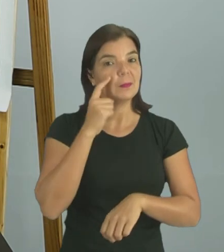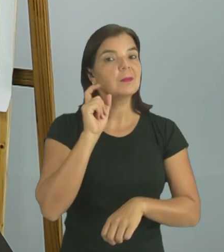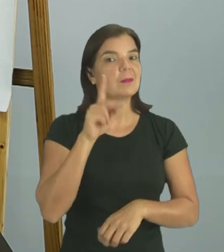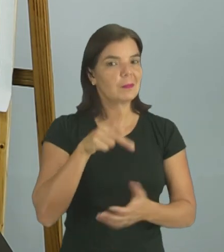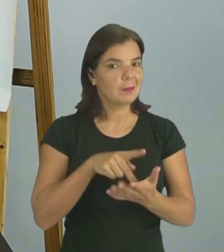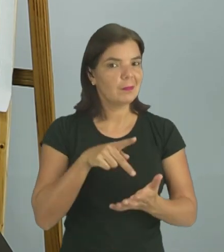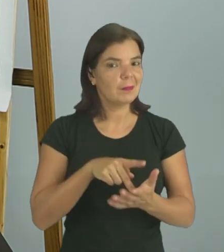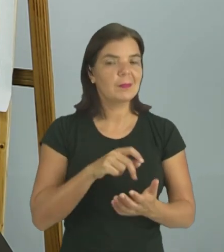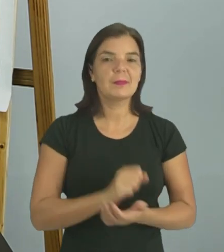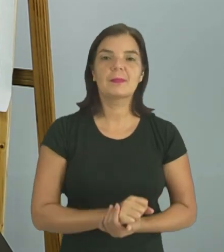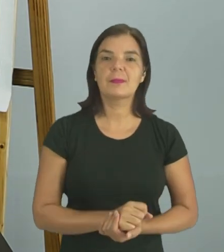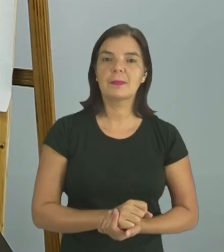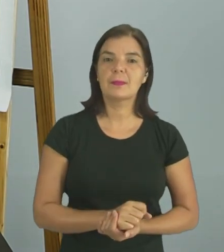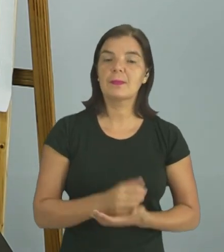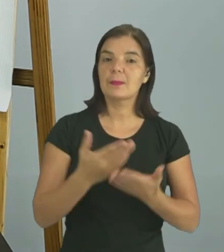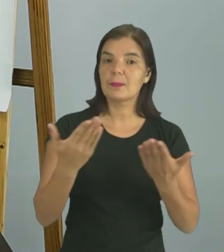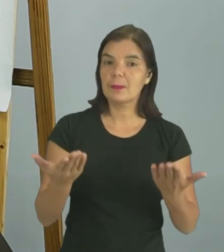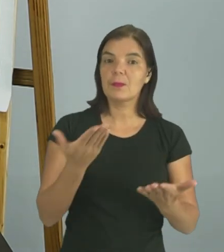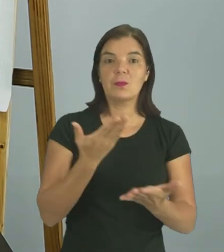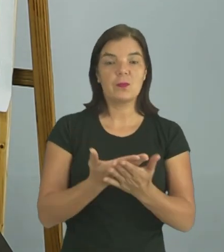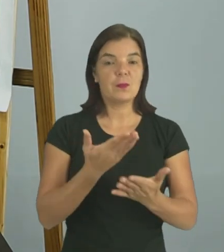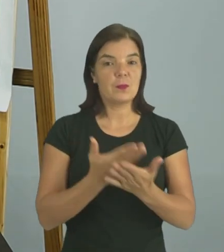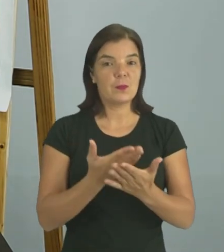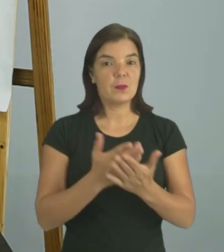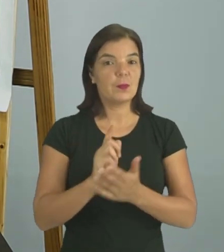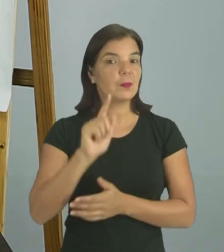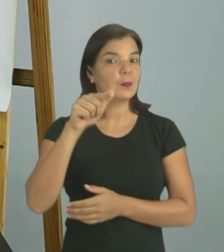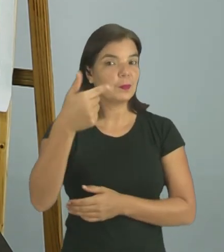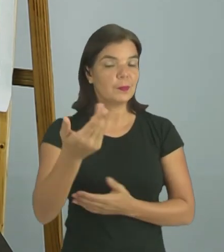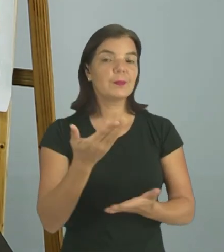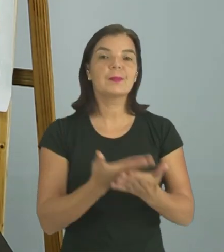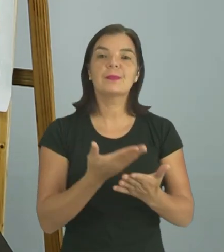verdade? Para esta aula e